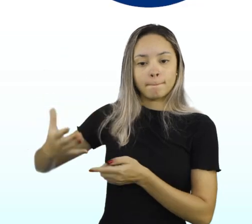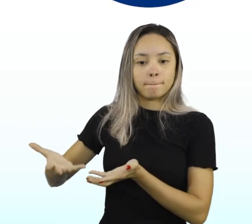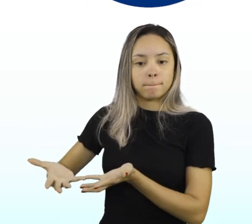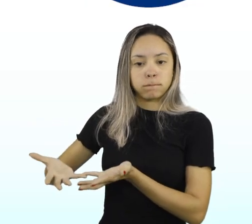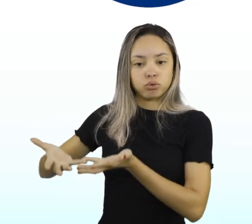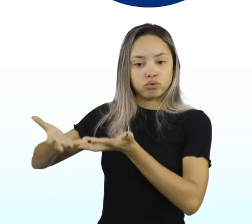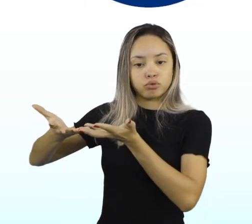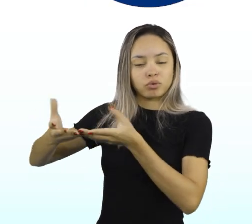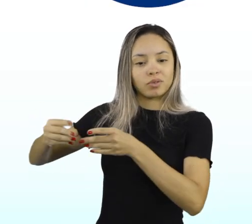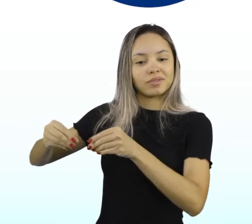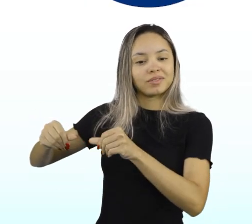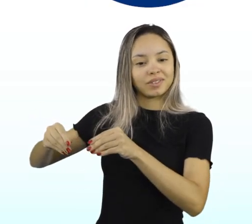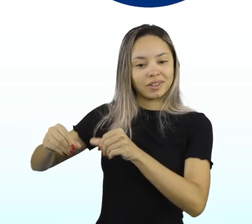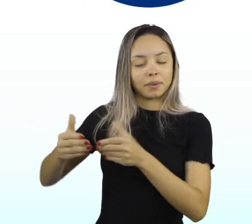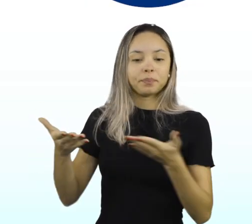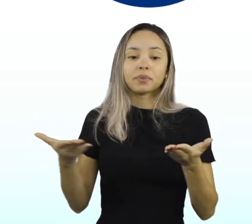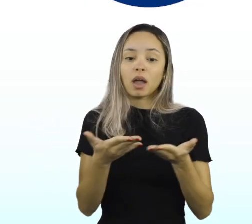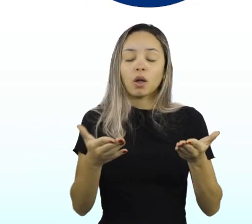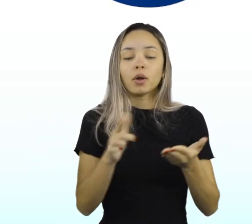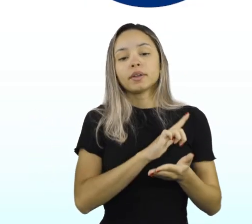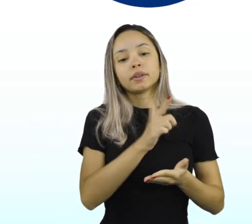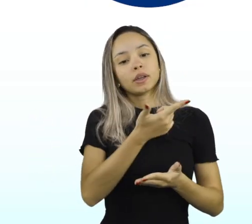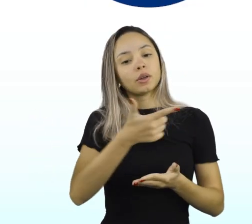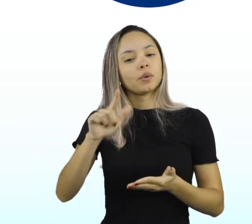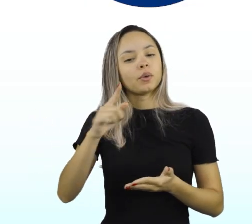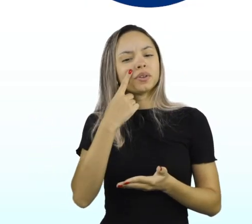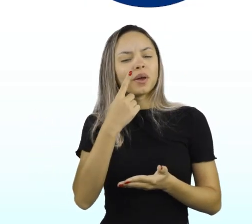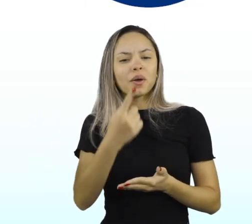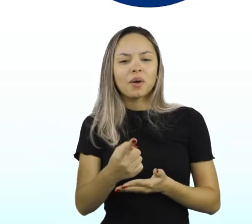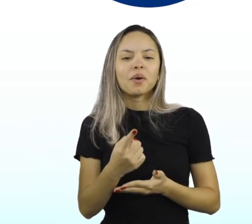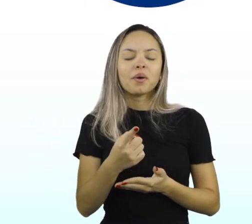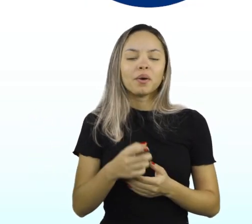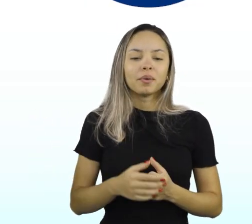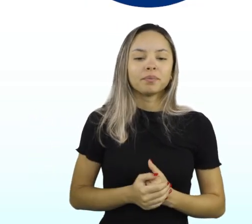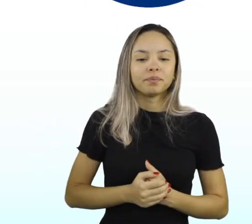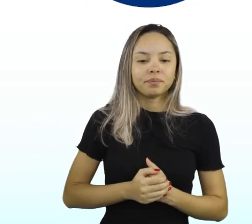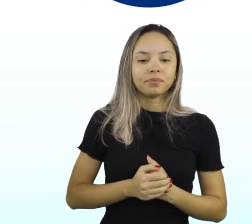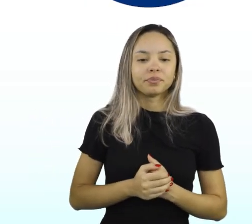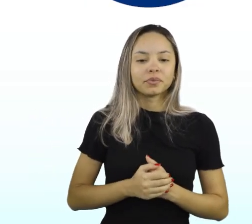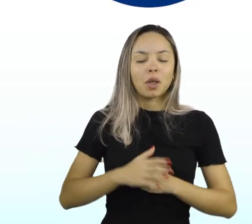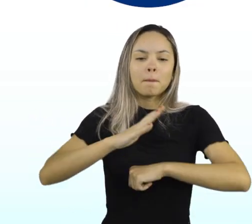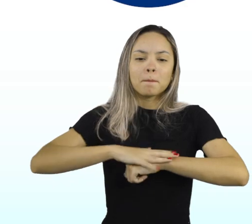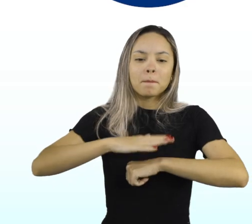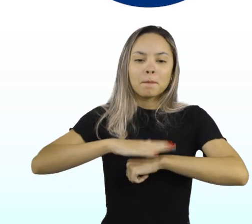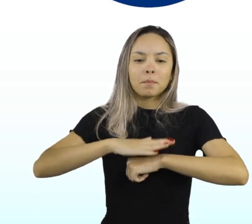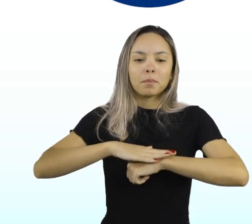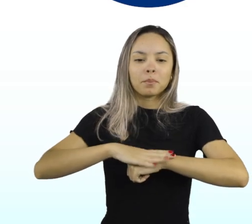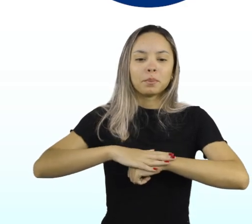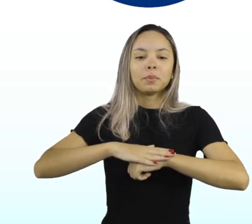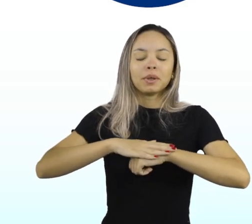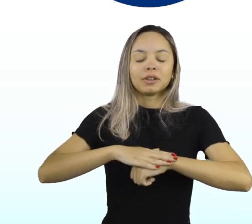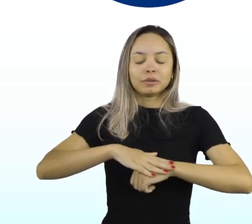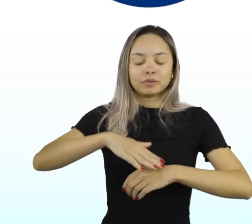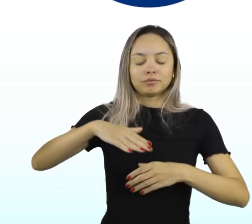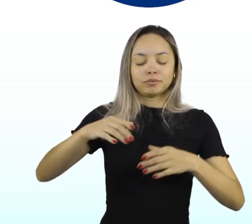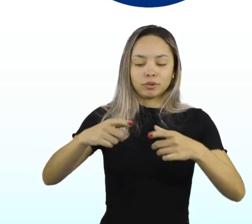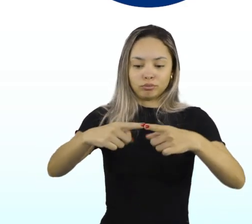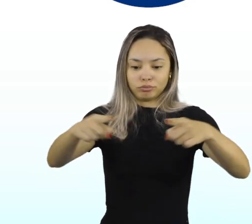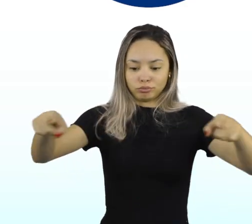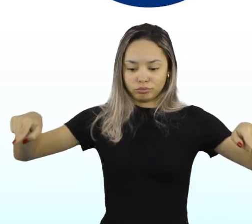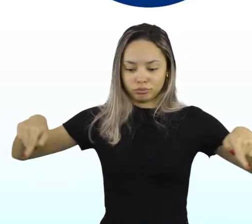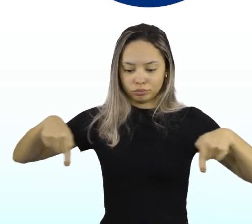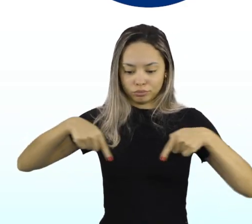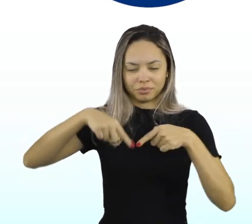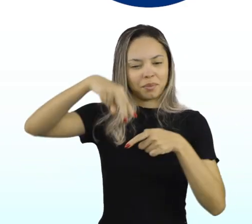Nós temos aí também, ó, essa outra situação. Perceba que quando a bola bate no dinossauro, ó, essa imagem ela foi filmada frame